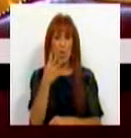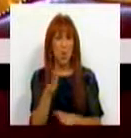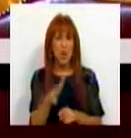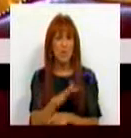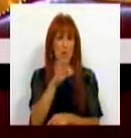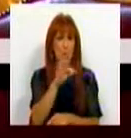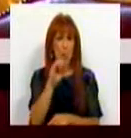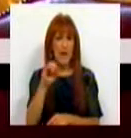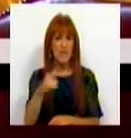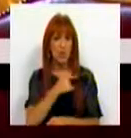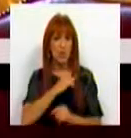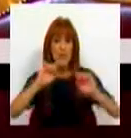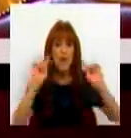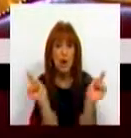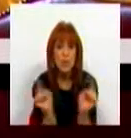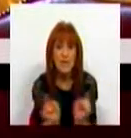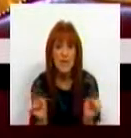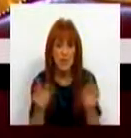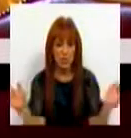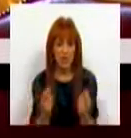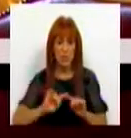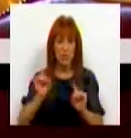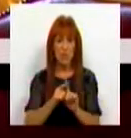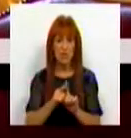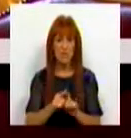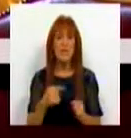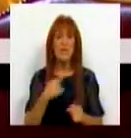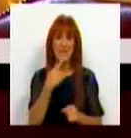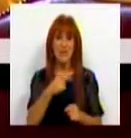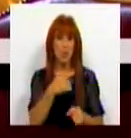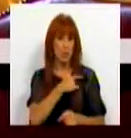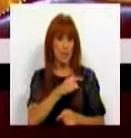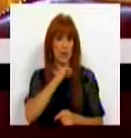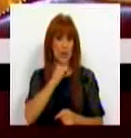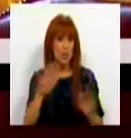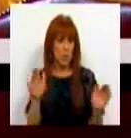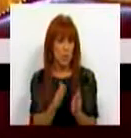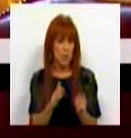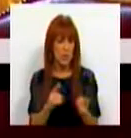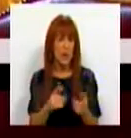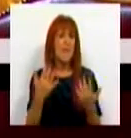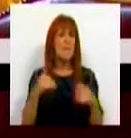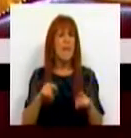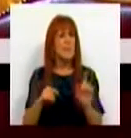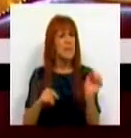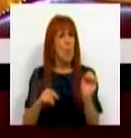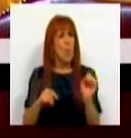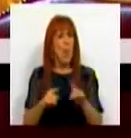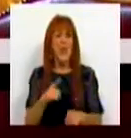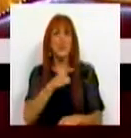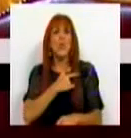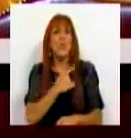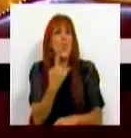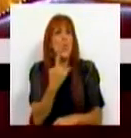de 400 as turmas reduzidas este ano. Temos ainda, como referiu, turmas que não estão reduzidas, mas não temos nenhuma